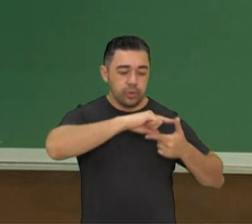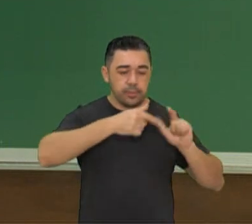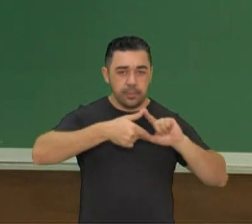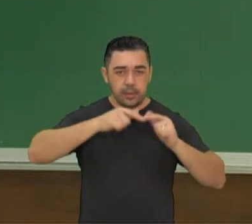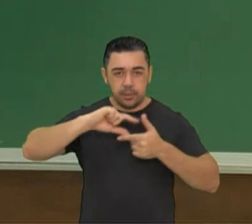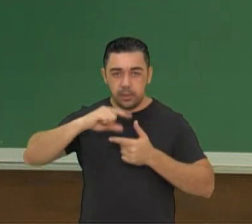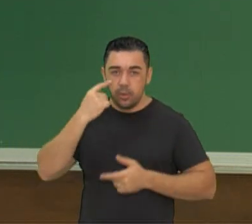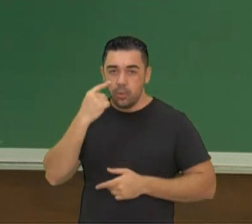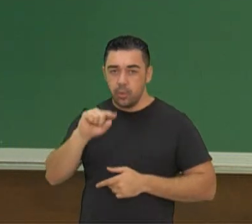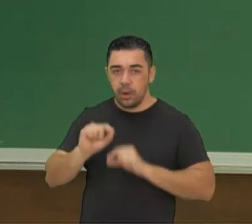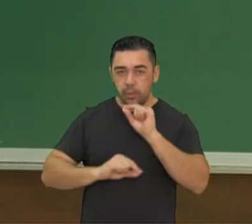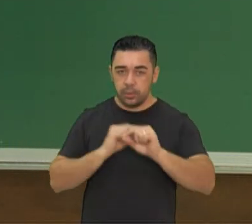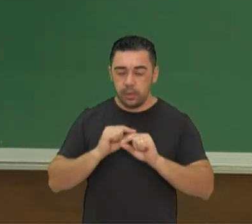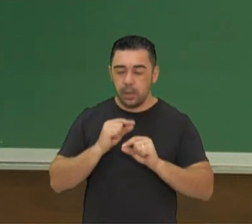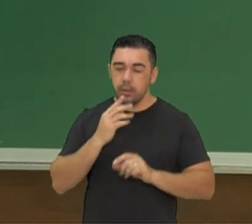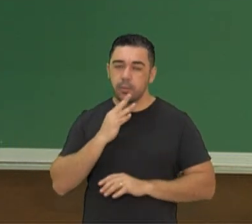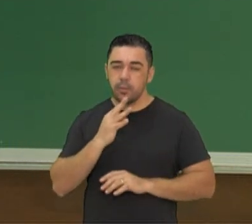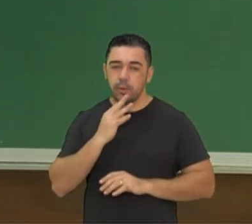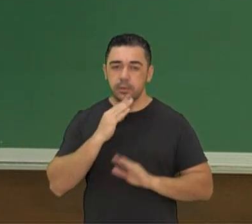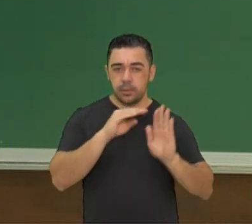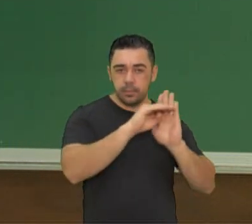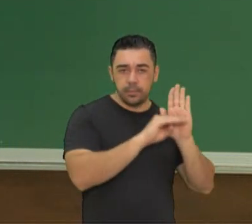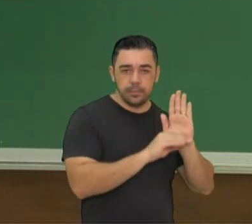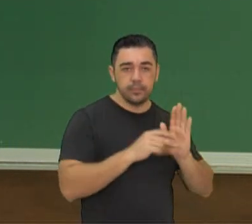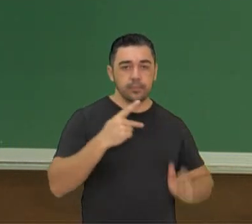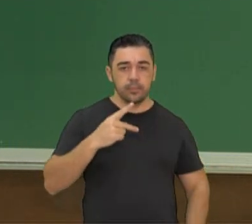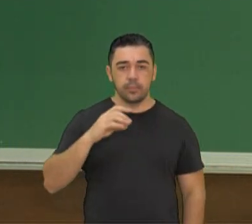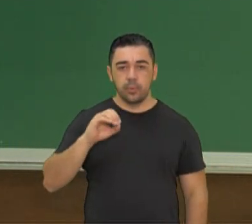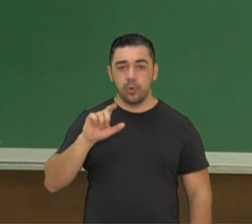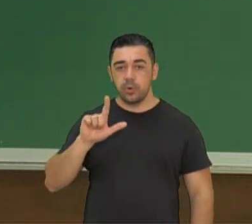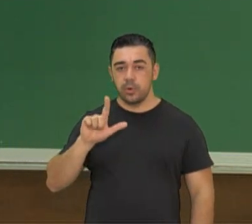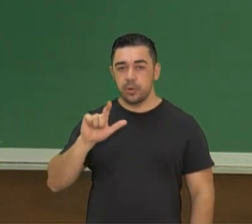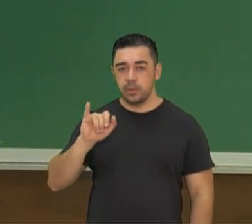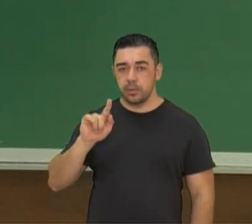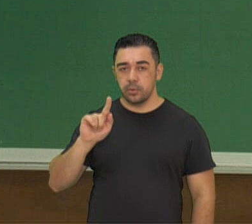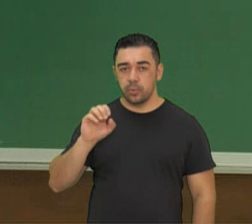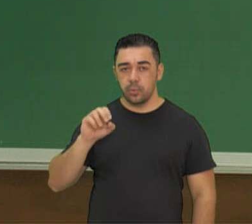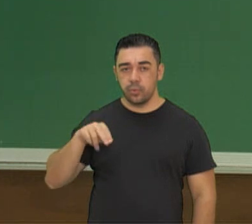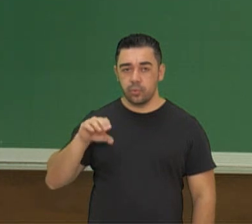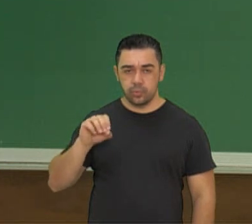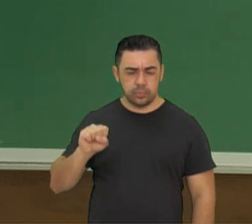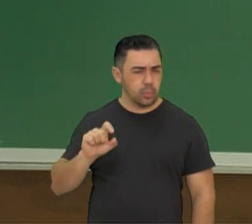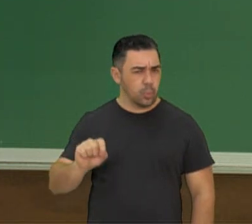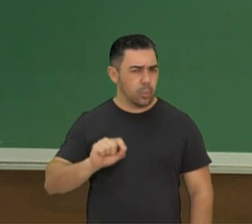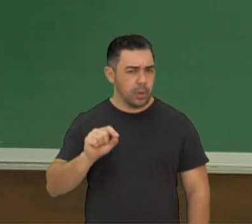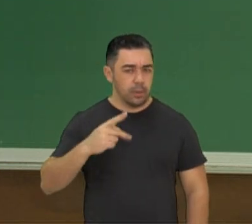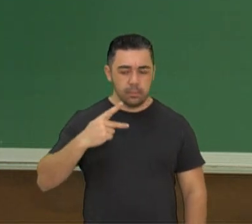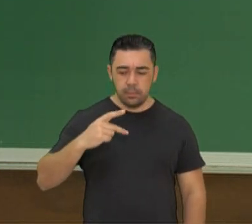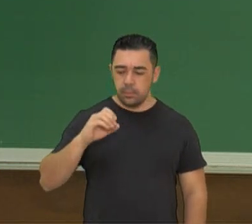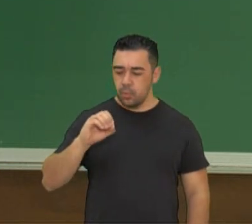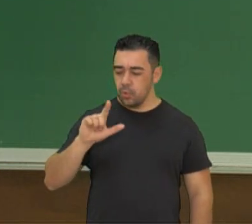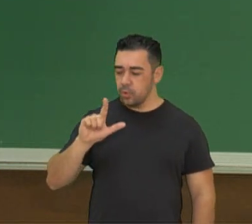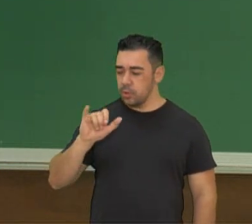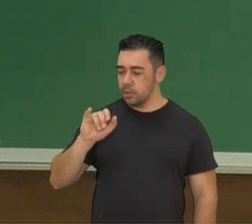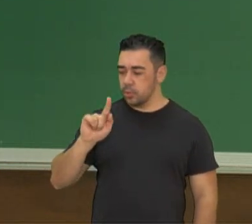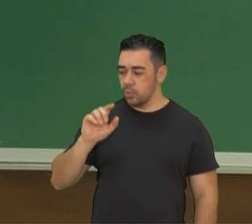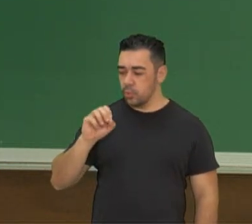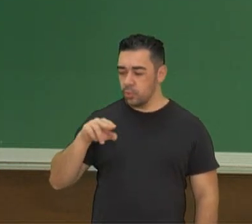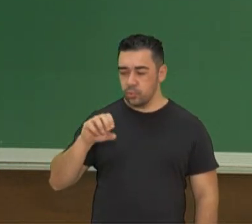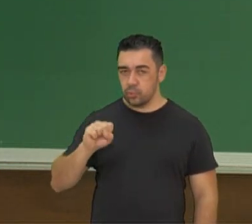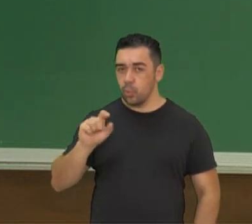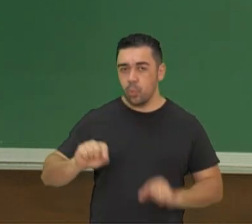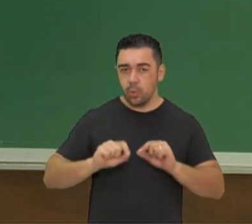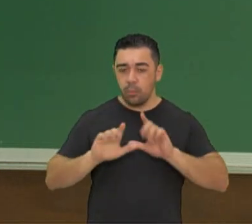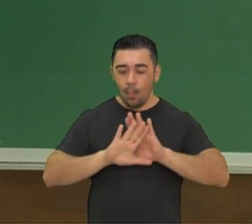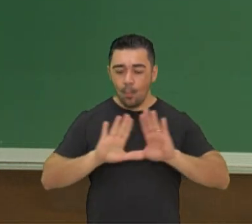figuras, olhar as propriedades, tá? Nós vamos falar de polígonos, tá? Uma coisa importante é o seguinte, o que são os polígonos? Elas são figuras